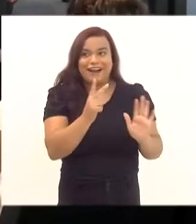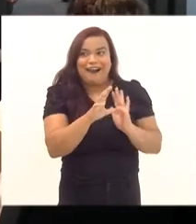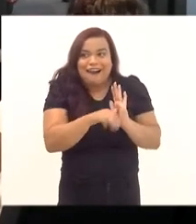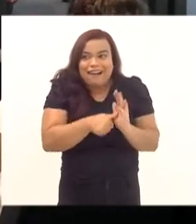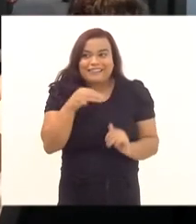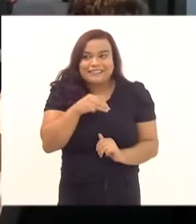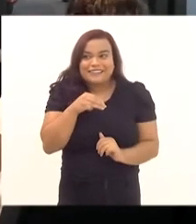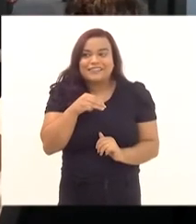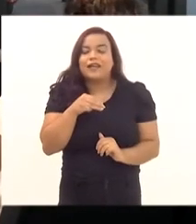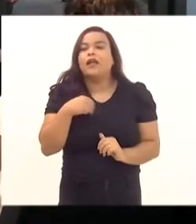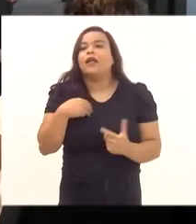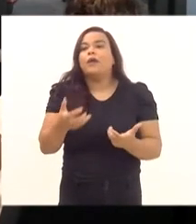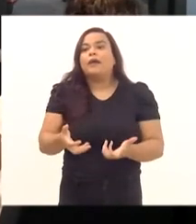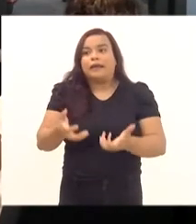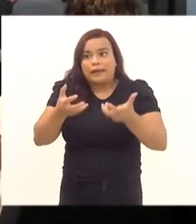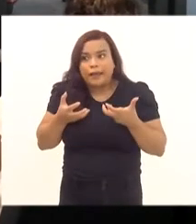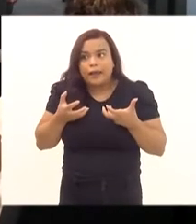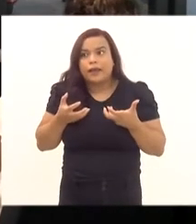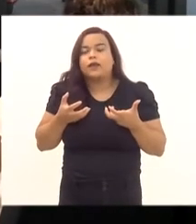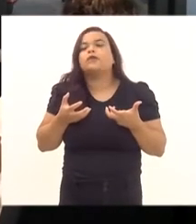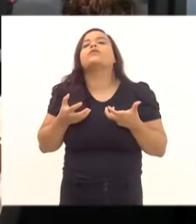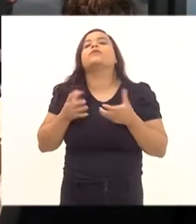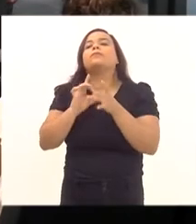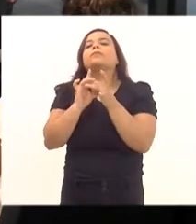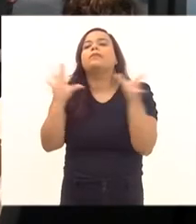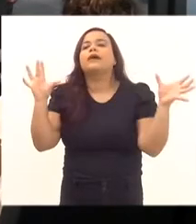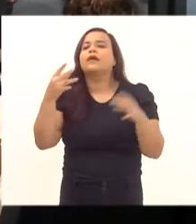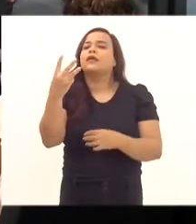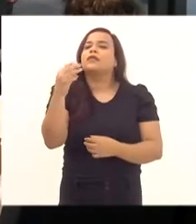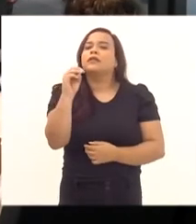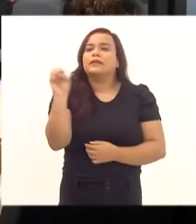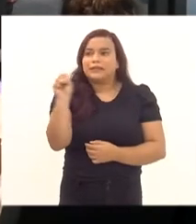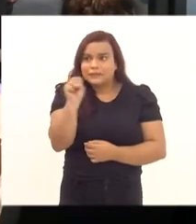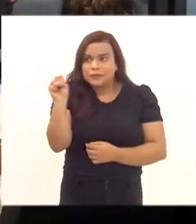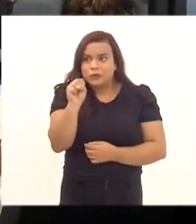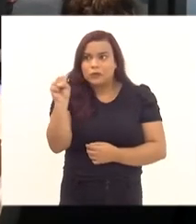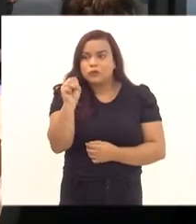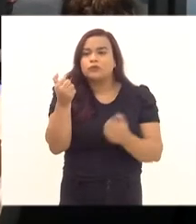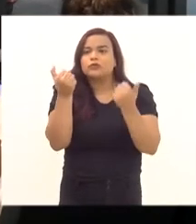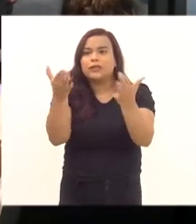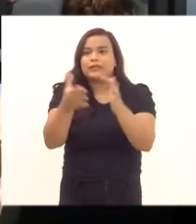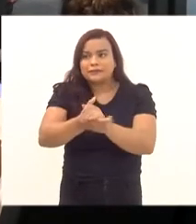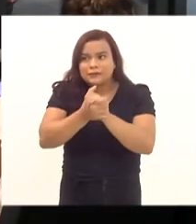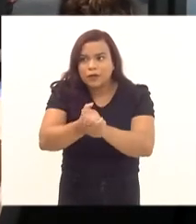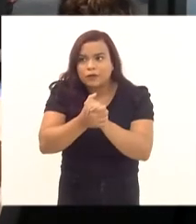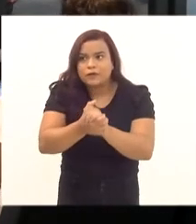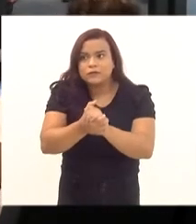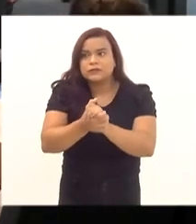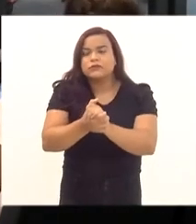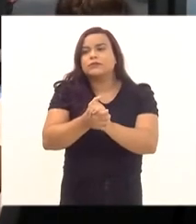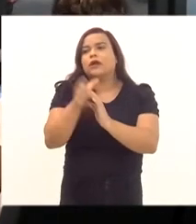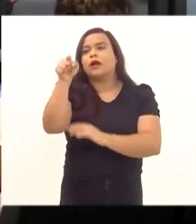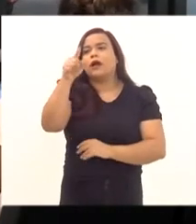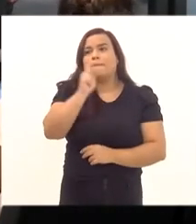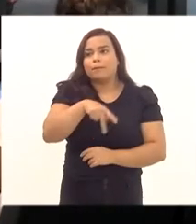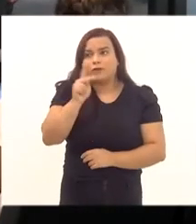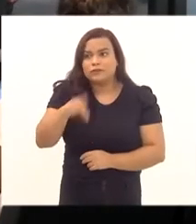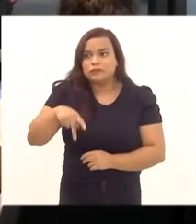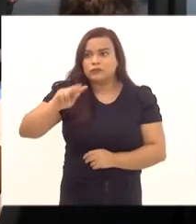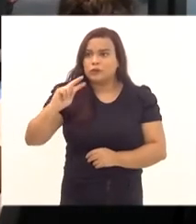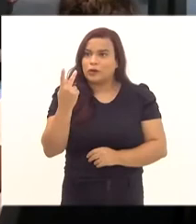30 segundos é fazer uma saudação é direto aqui a professora Helena Theodoro porque